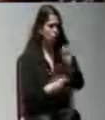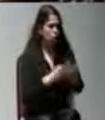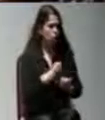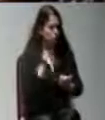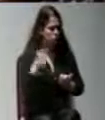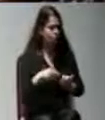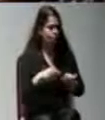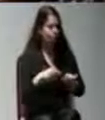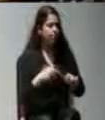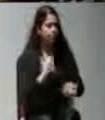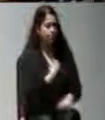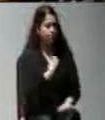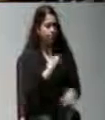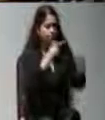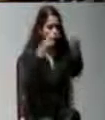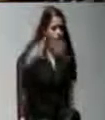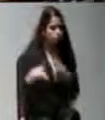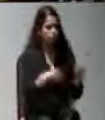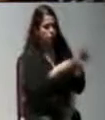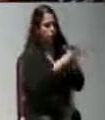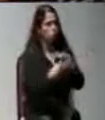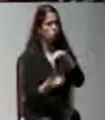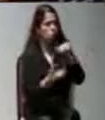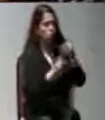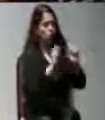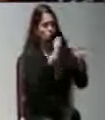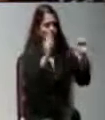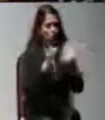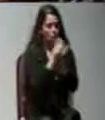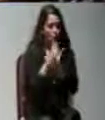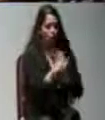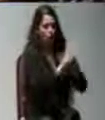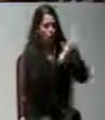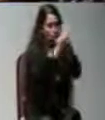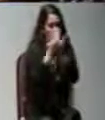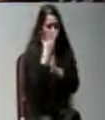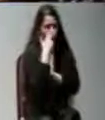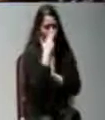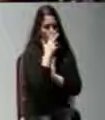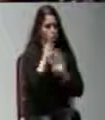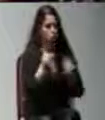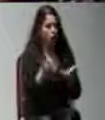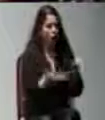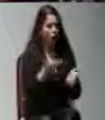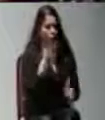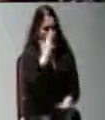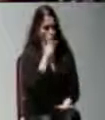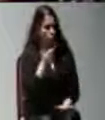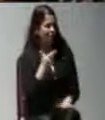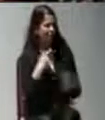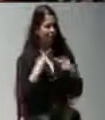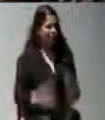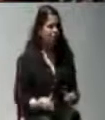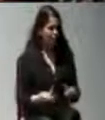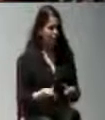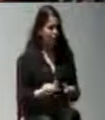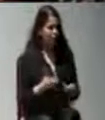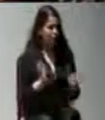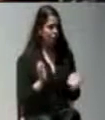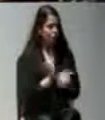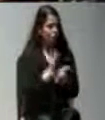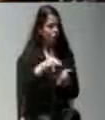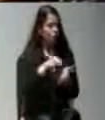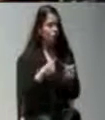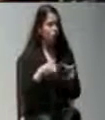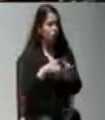regiões específicas do planeta. Todos são tratados como não humanos. Em suma, parte dessas pessoas nunca